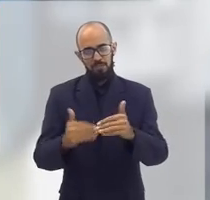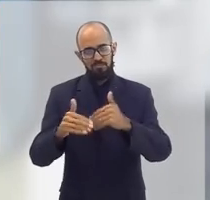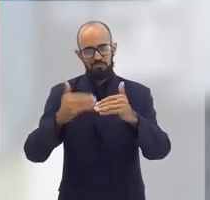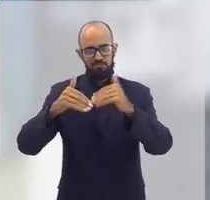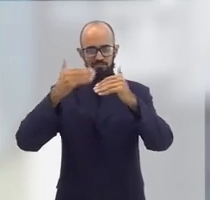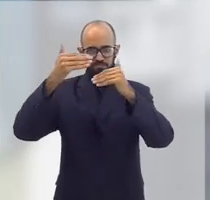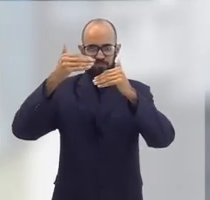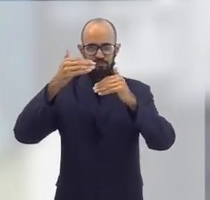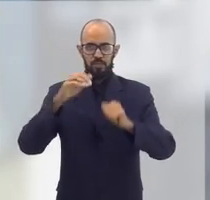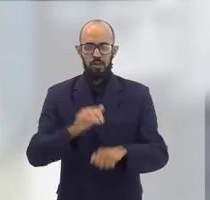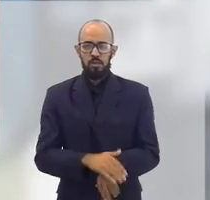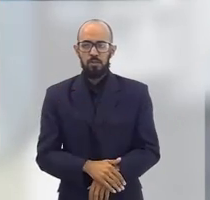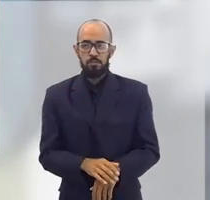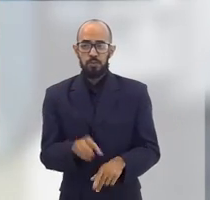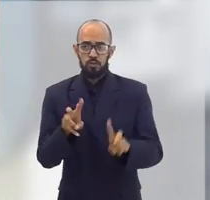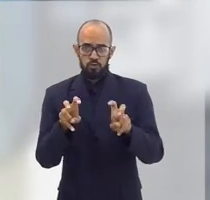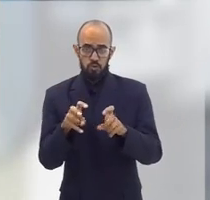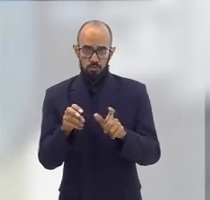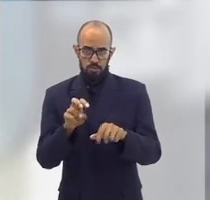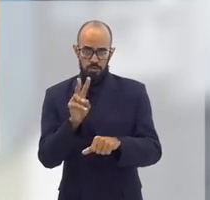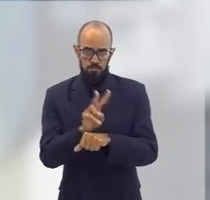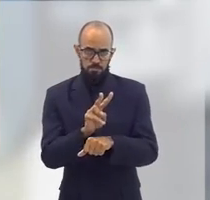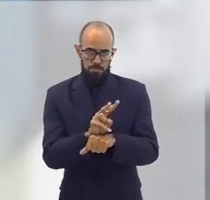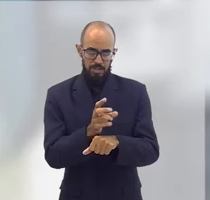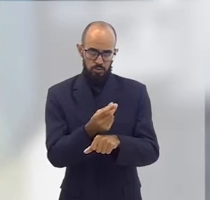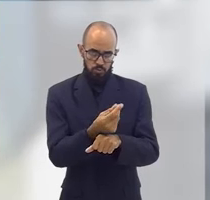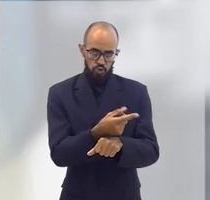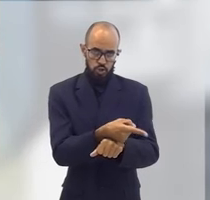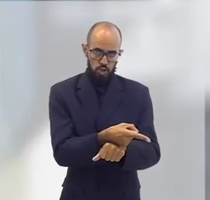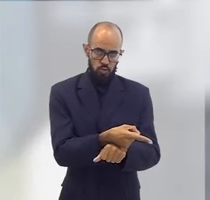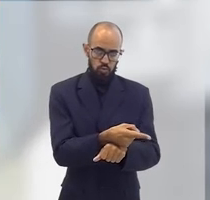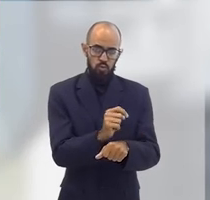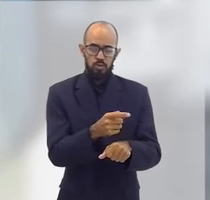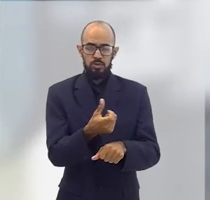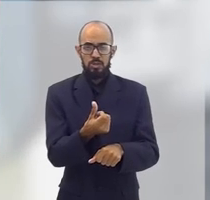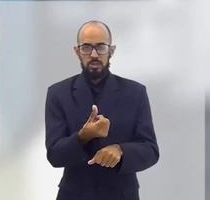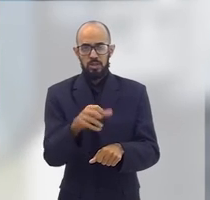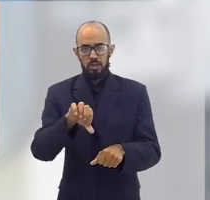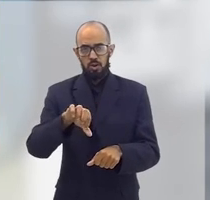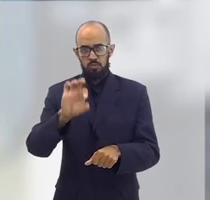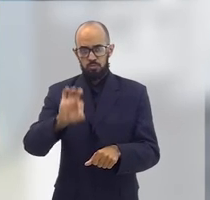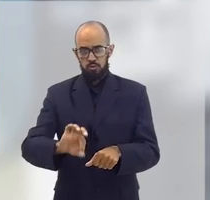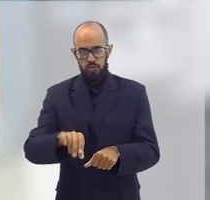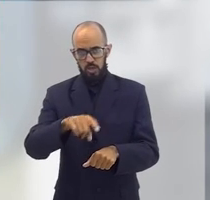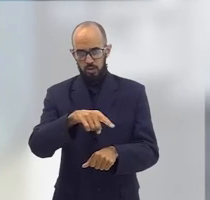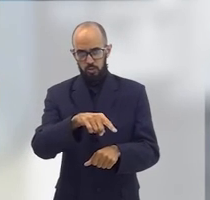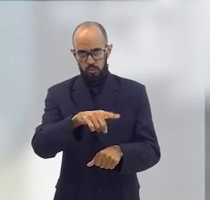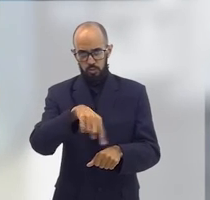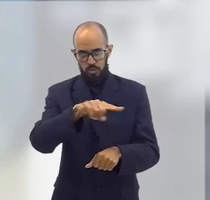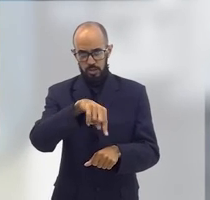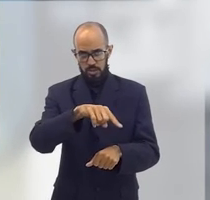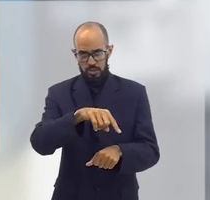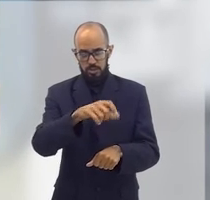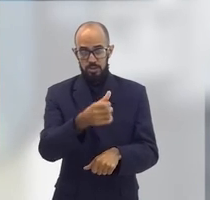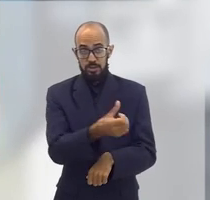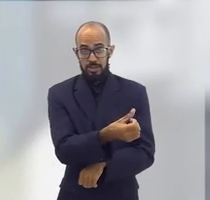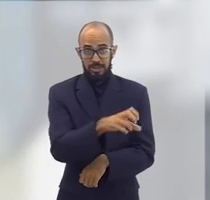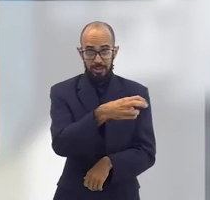uma retomada. Em relação, vamos lá, a empréstimo, 69% tem empréstimos contratados.